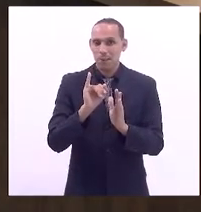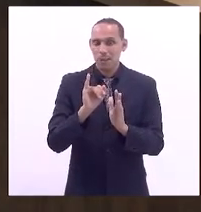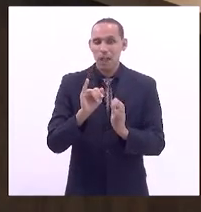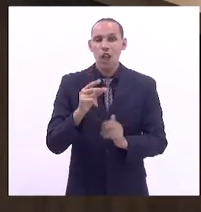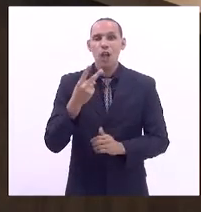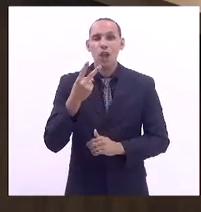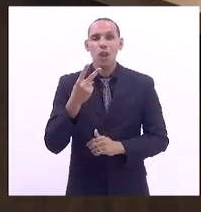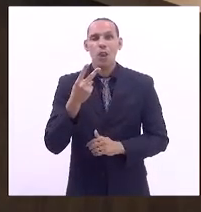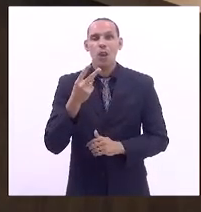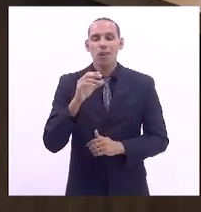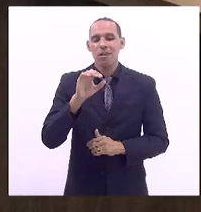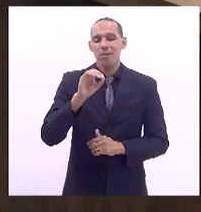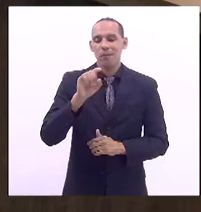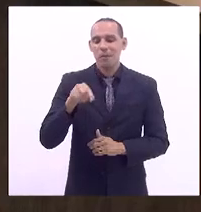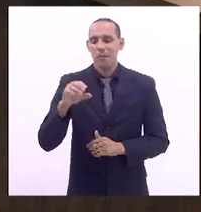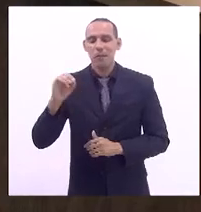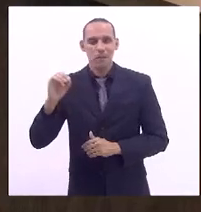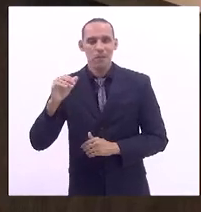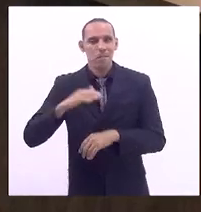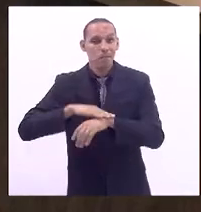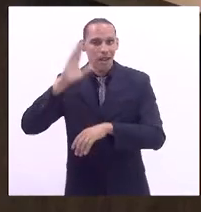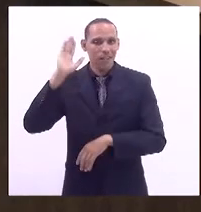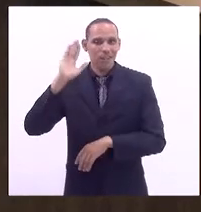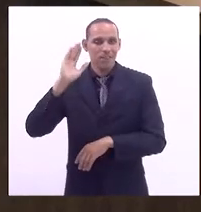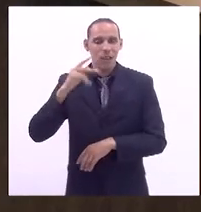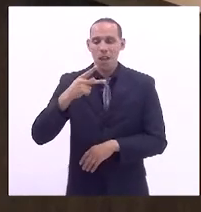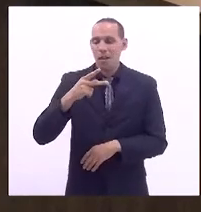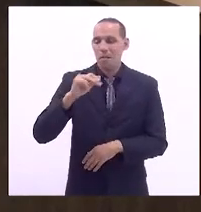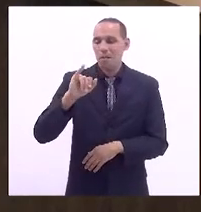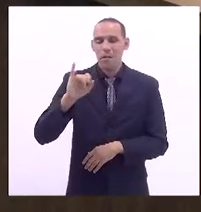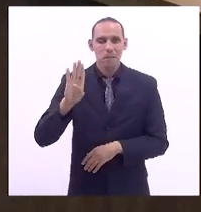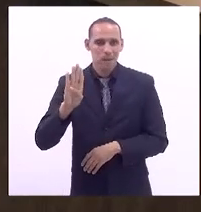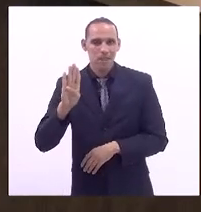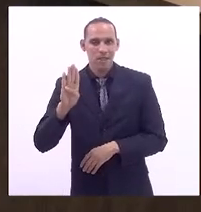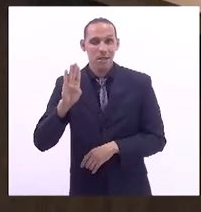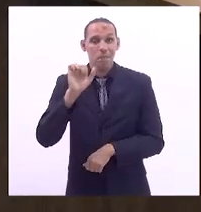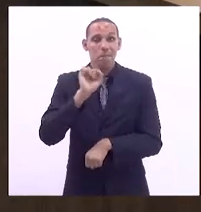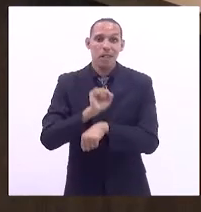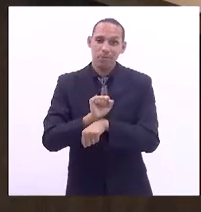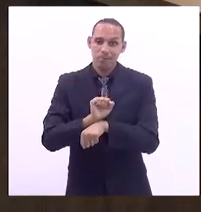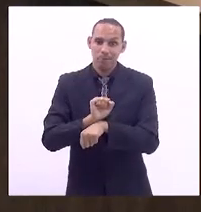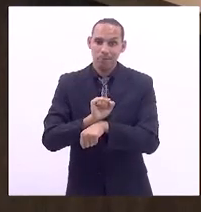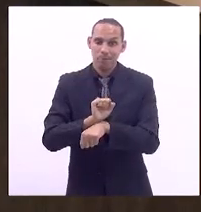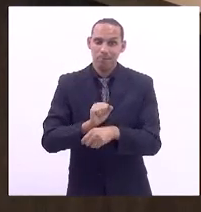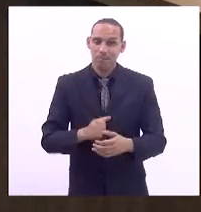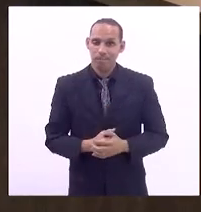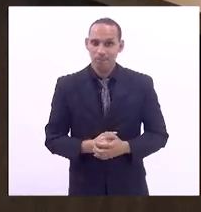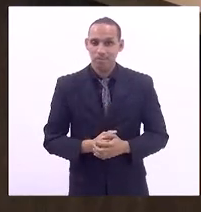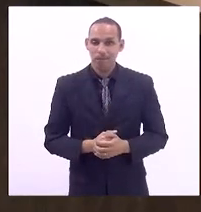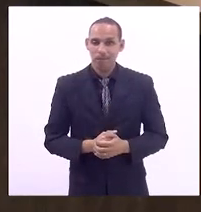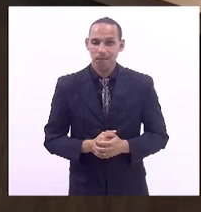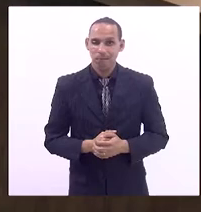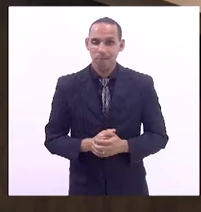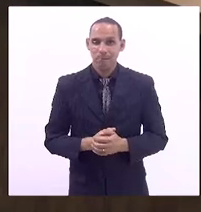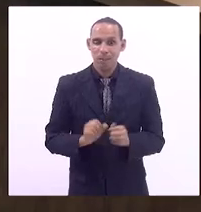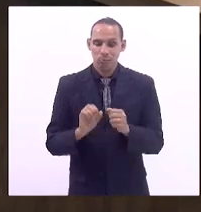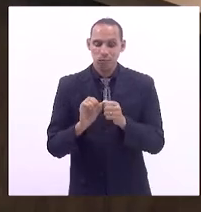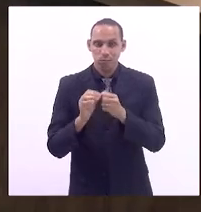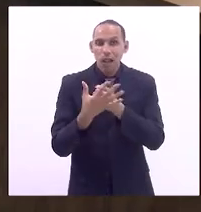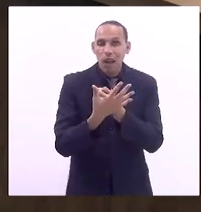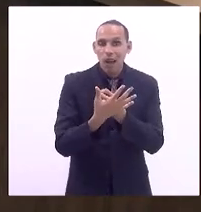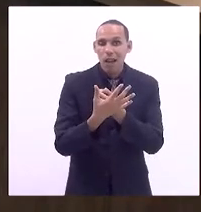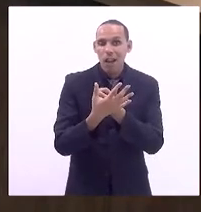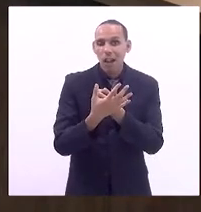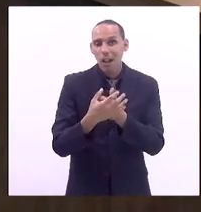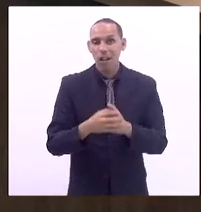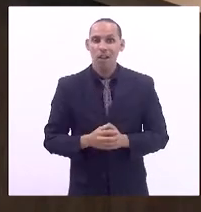dígitos e o PIB está estagnado e a convide